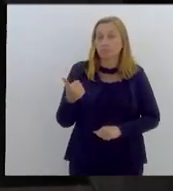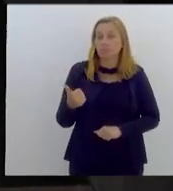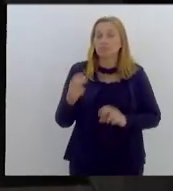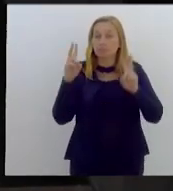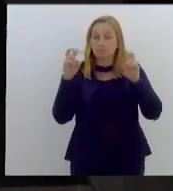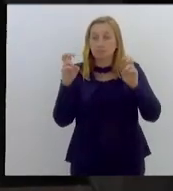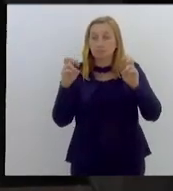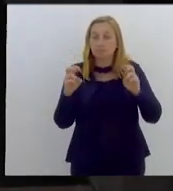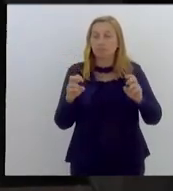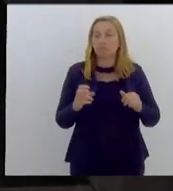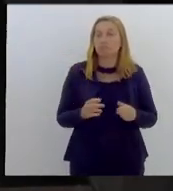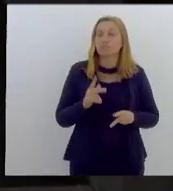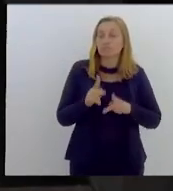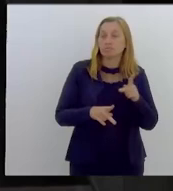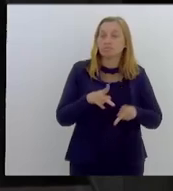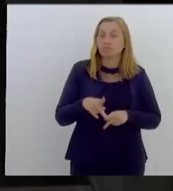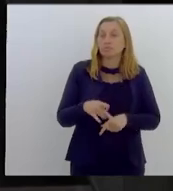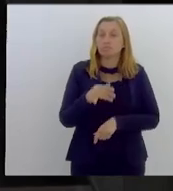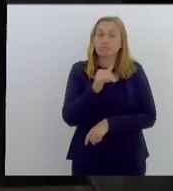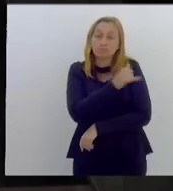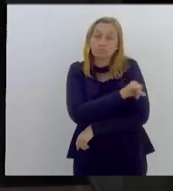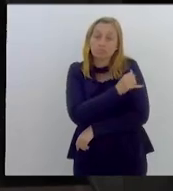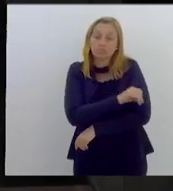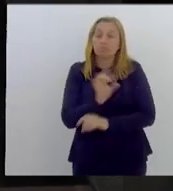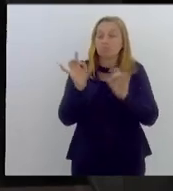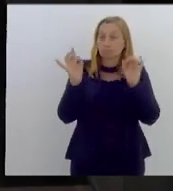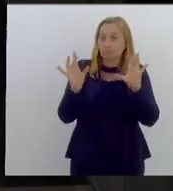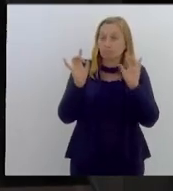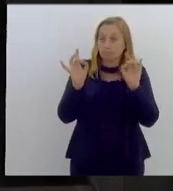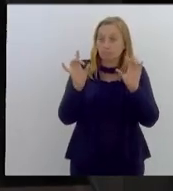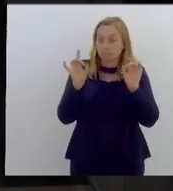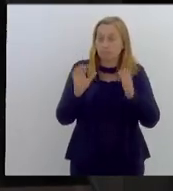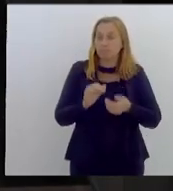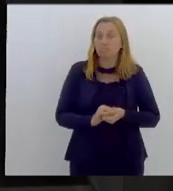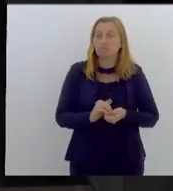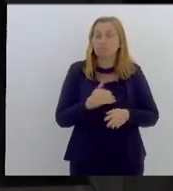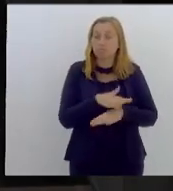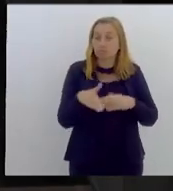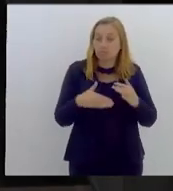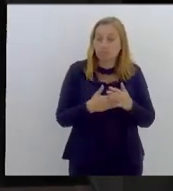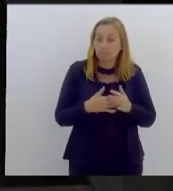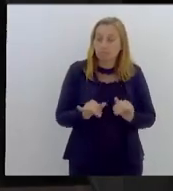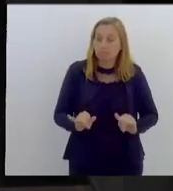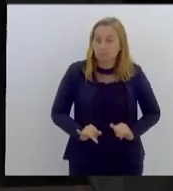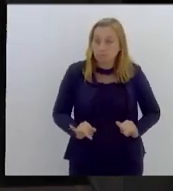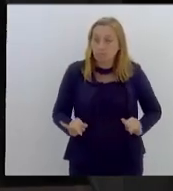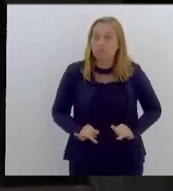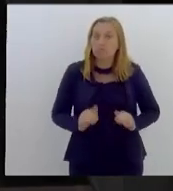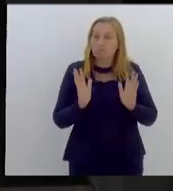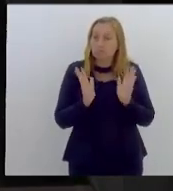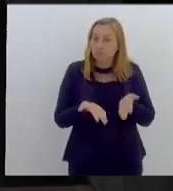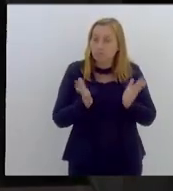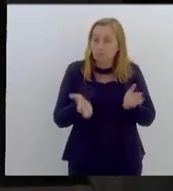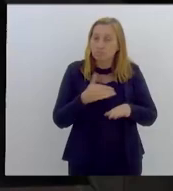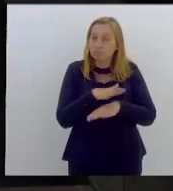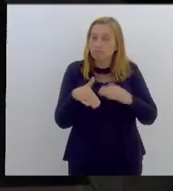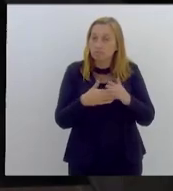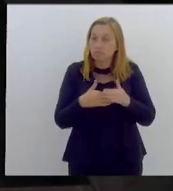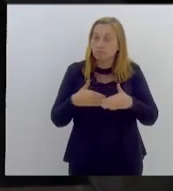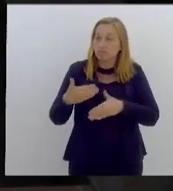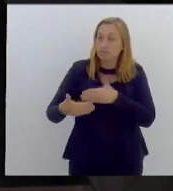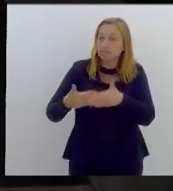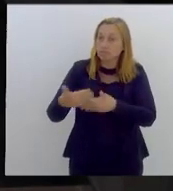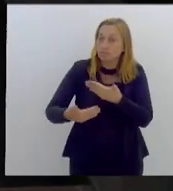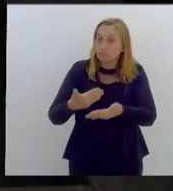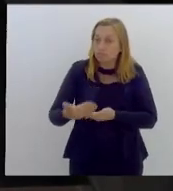da população do Rio de Janeiro, em especial aqueles e aquelas que sofrem hoje com todo um processo de